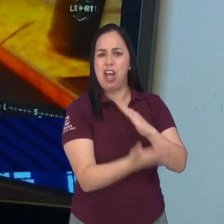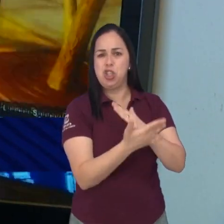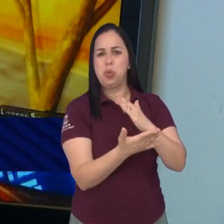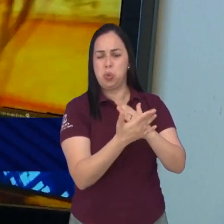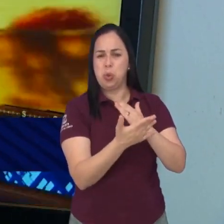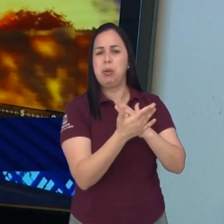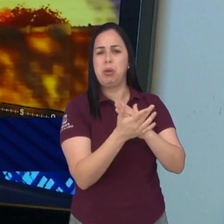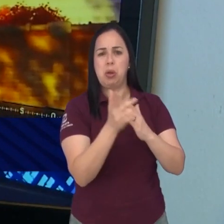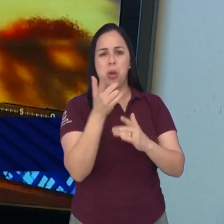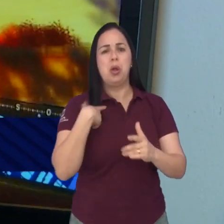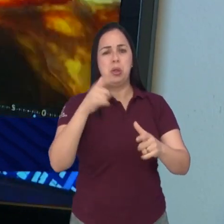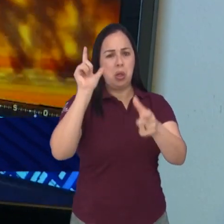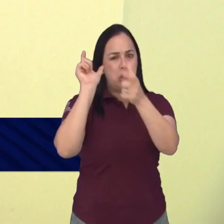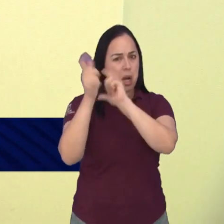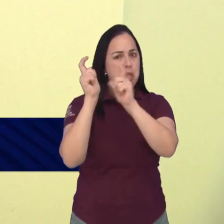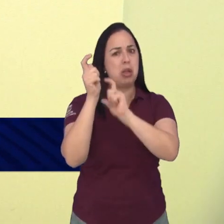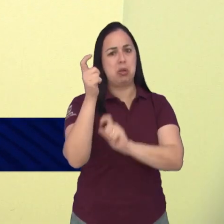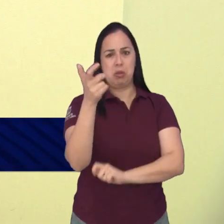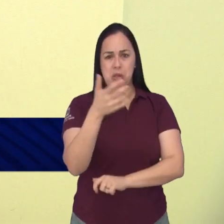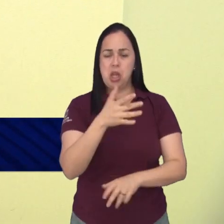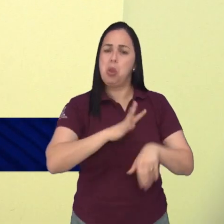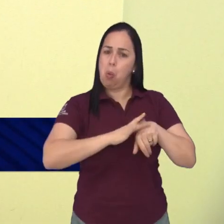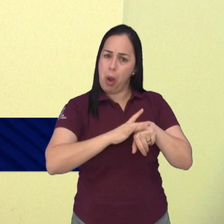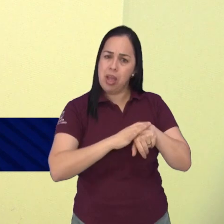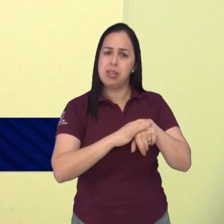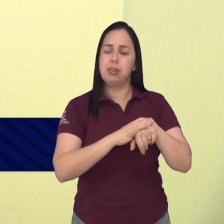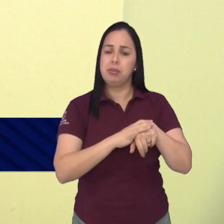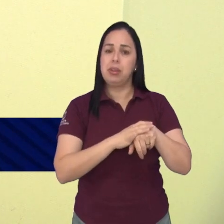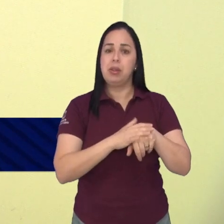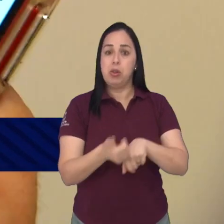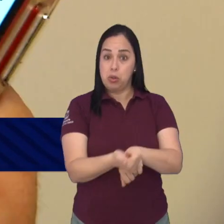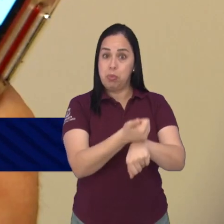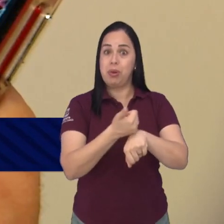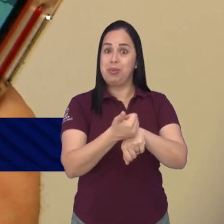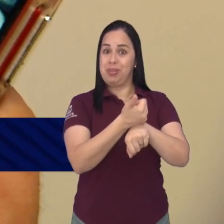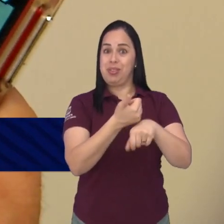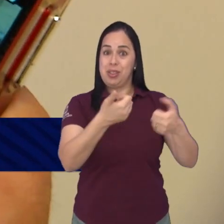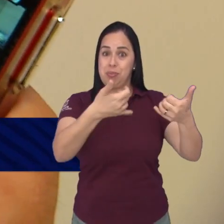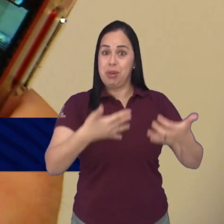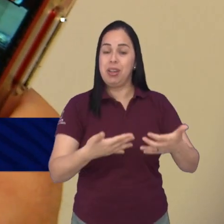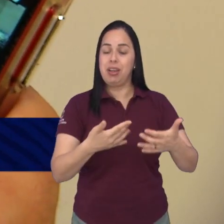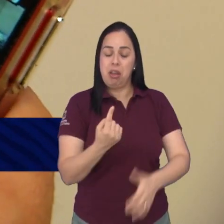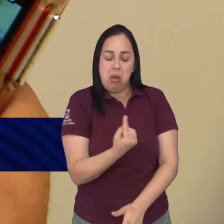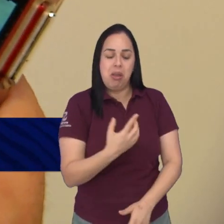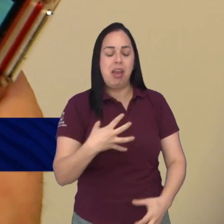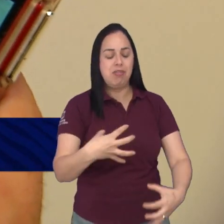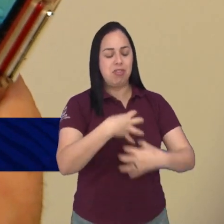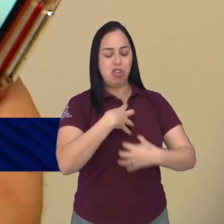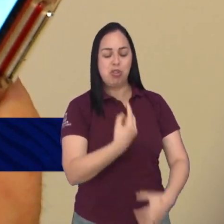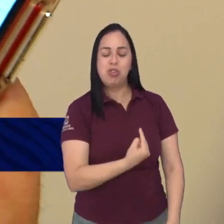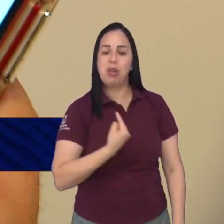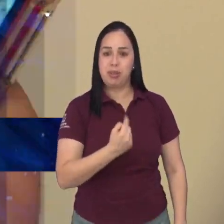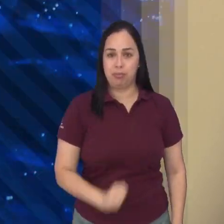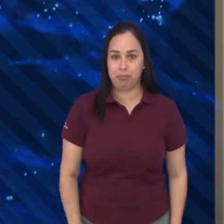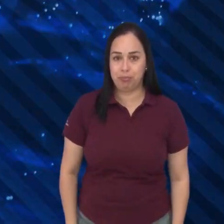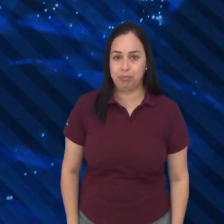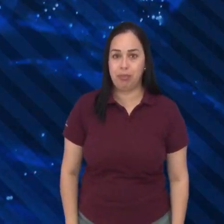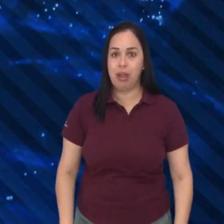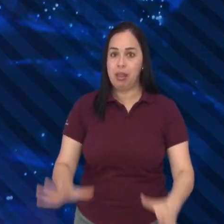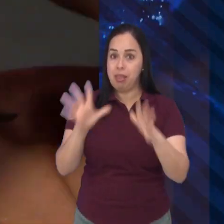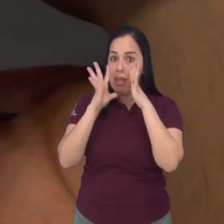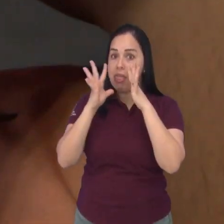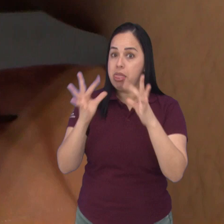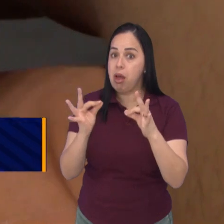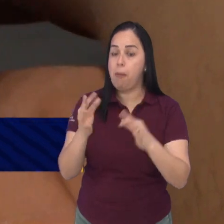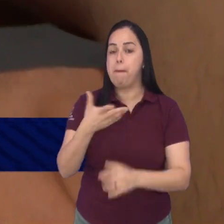artificial também têm contribuído para transtornos e doenças mentais. É o que os especialistas chamam de pandemia da solidão.